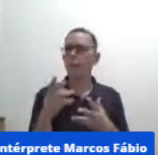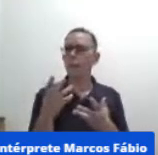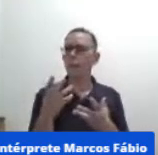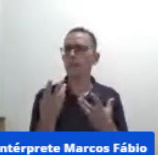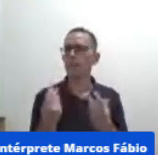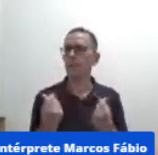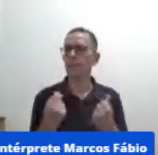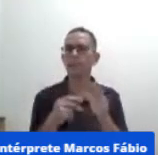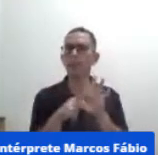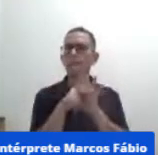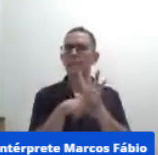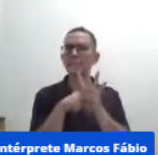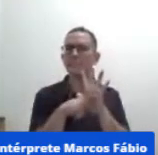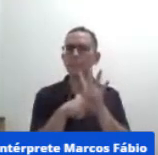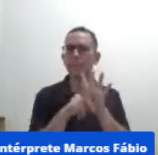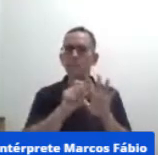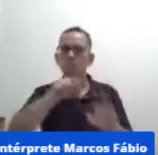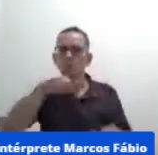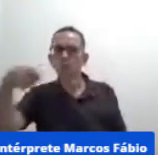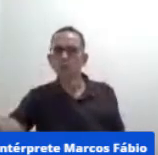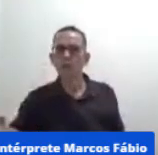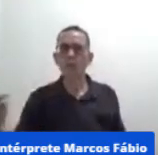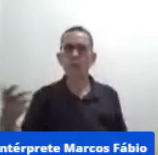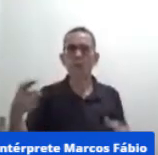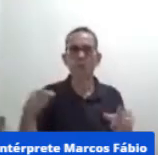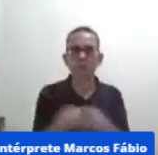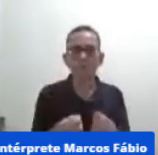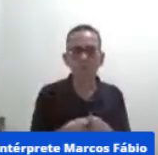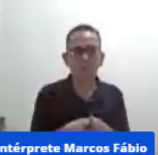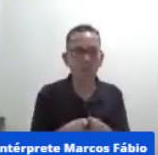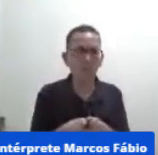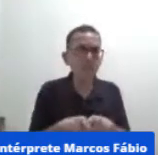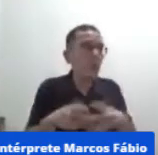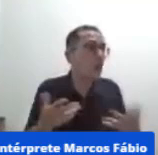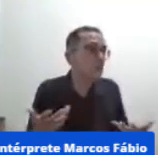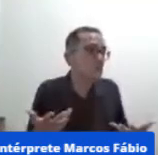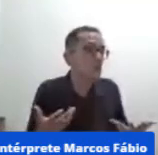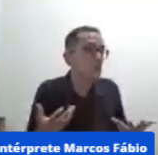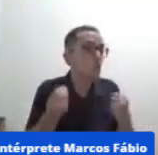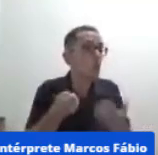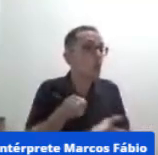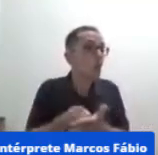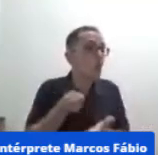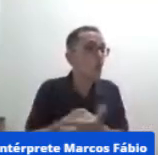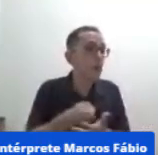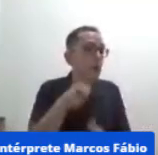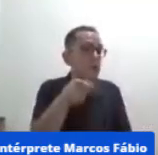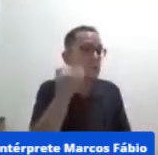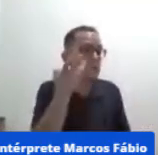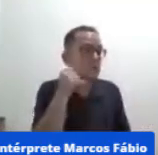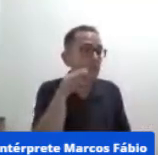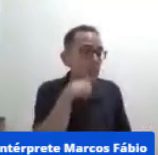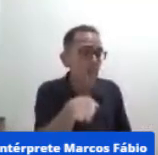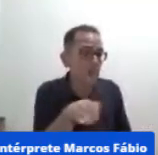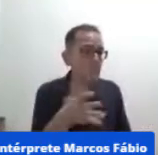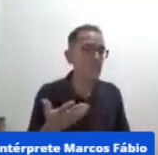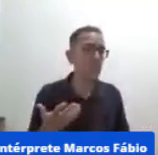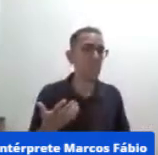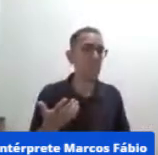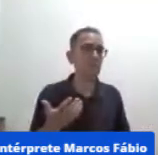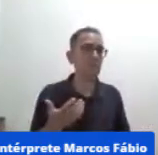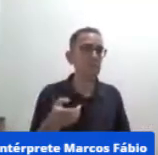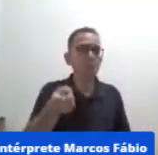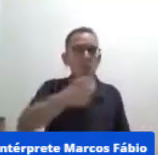planejamento, dessa organização de pensamento. E aí, como eu vou cobrar dessa criança